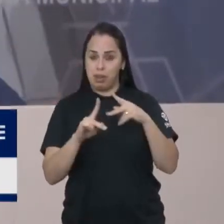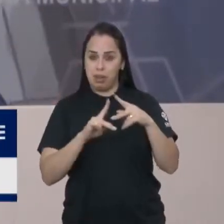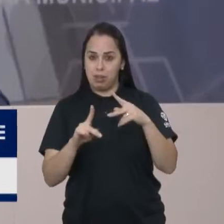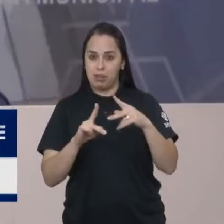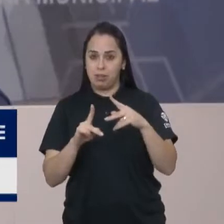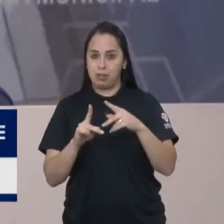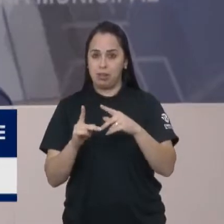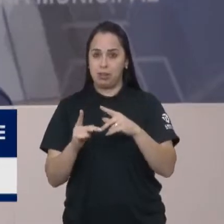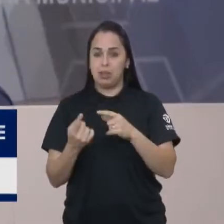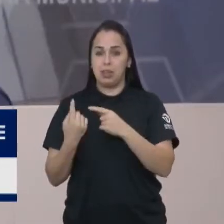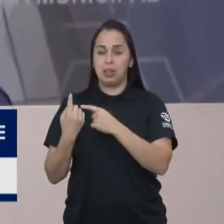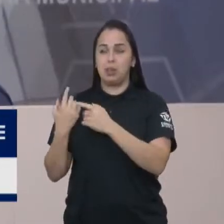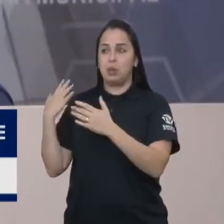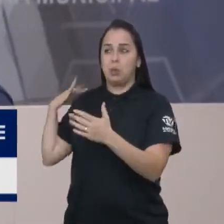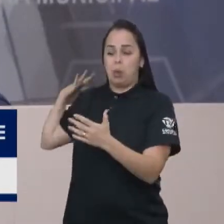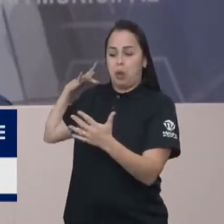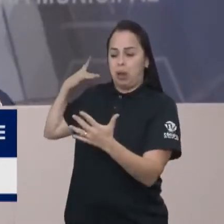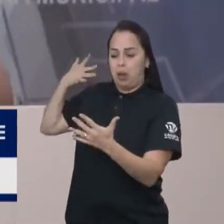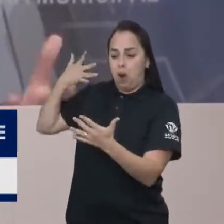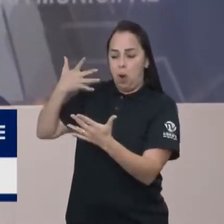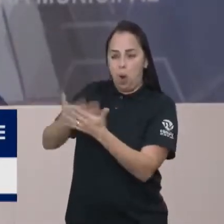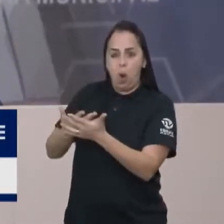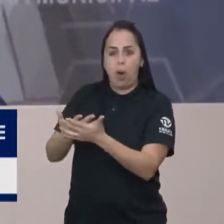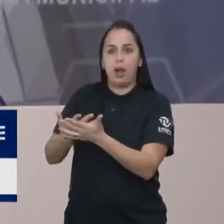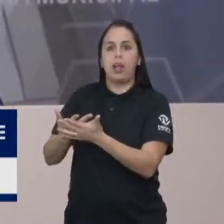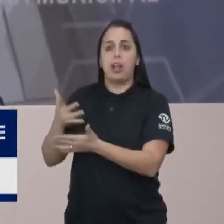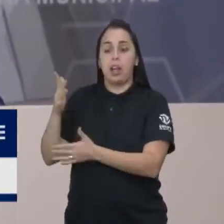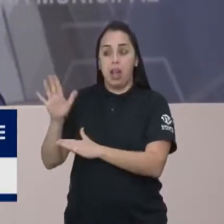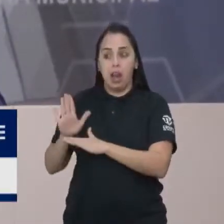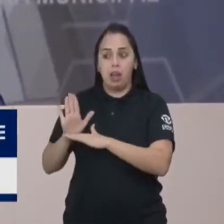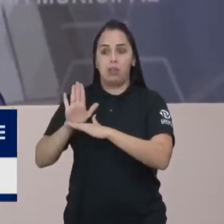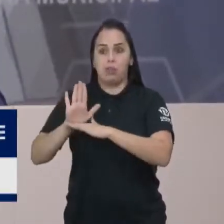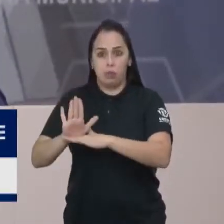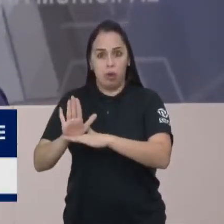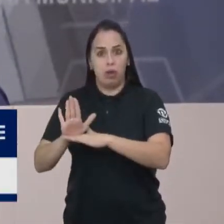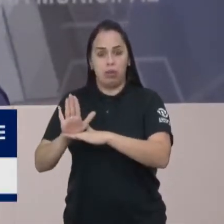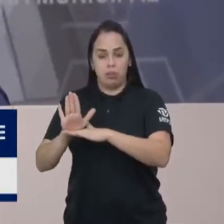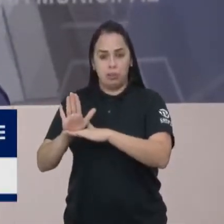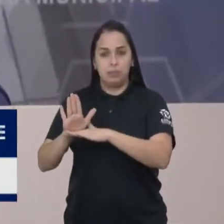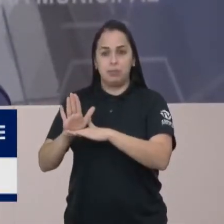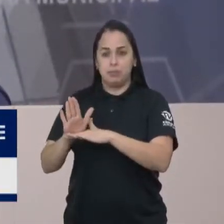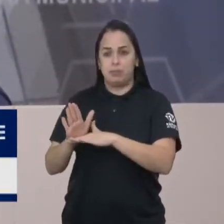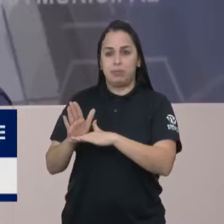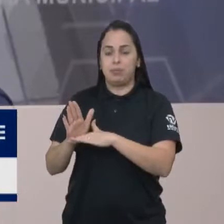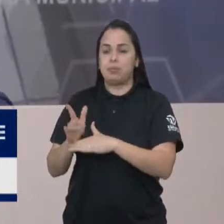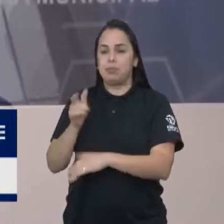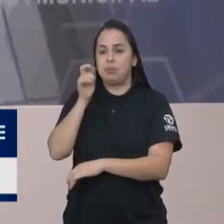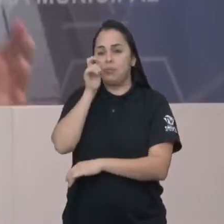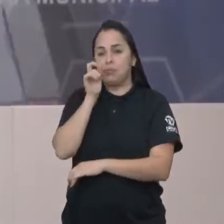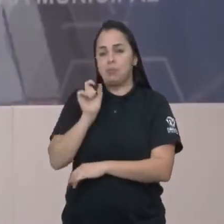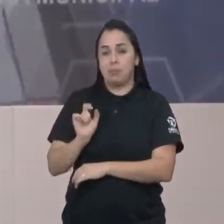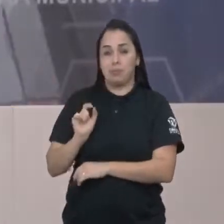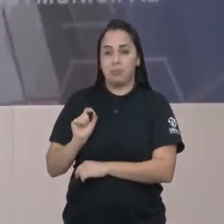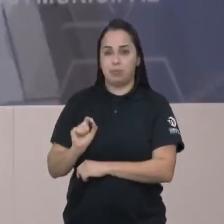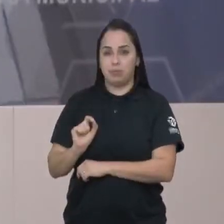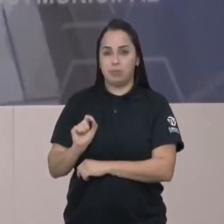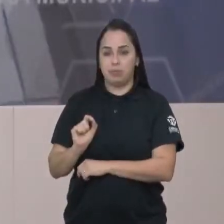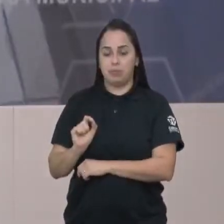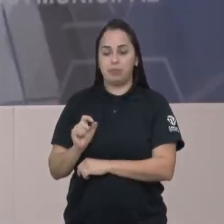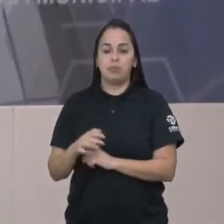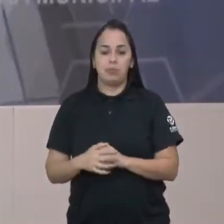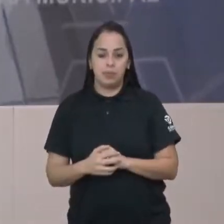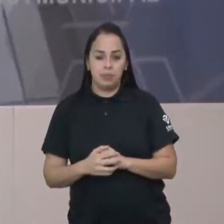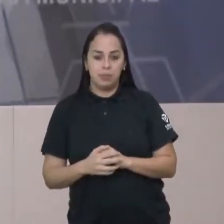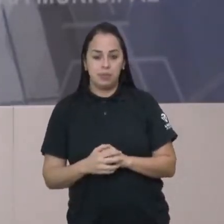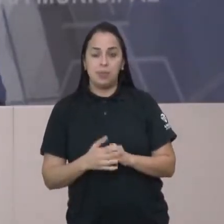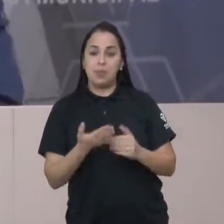foi conseguido a partir dele, por meio dele, com a ajuda dele. E interessante que, na conversa